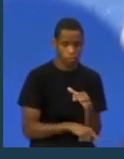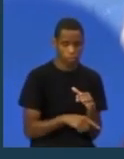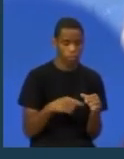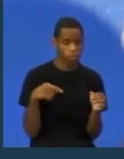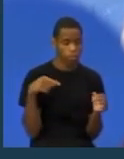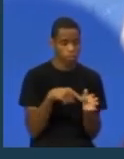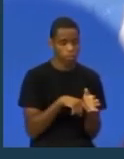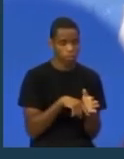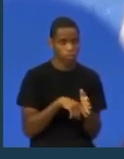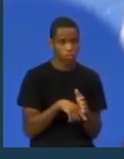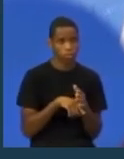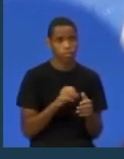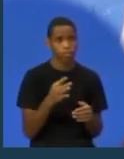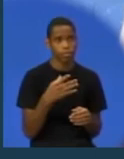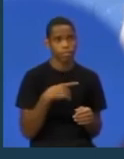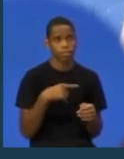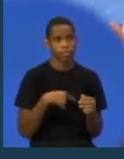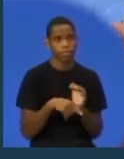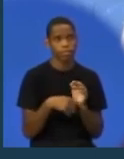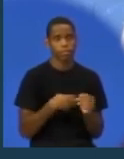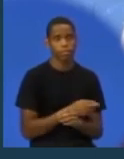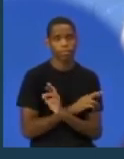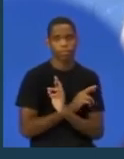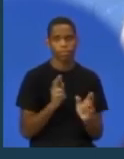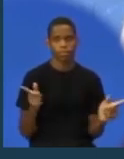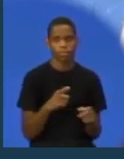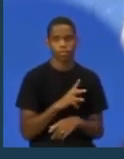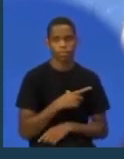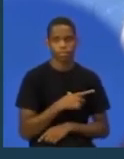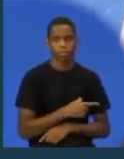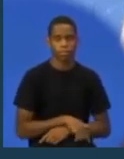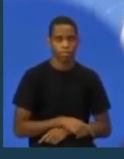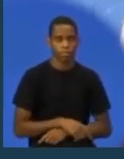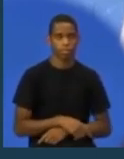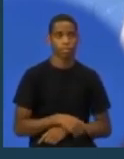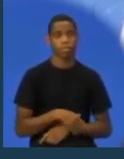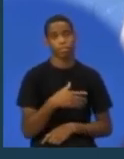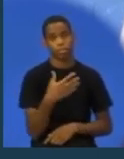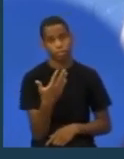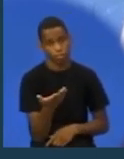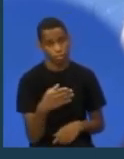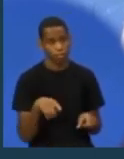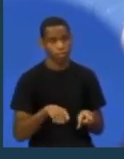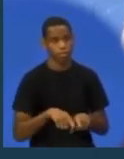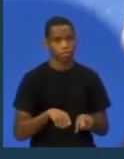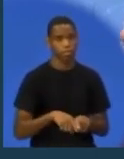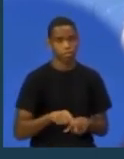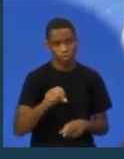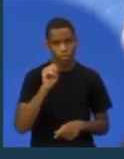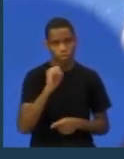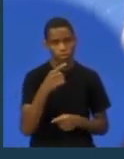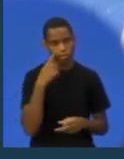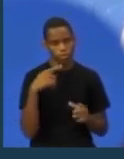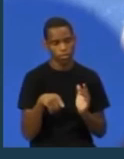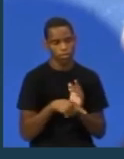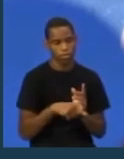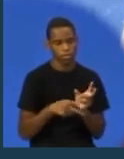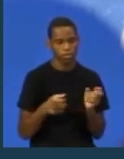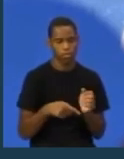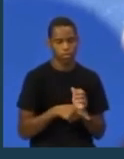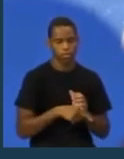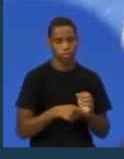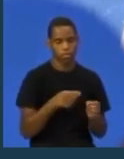era muito pequena, você descobre uma diferença que, na verdade, não existia. Em contrapartida, quando você usa uma escala